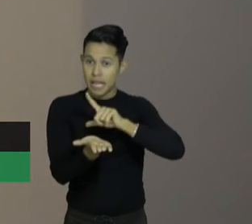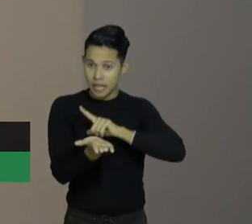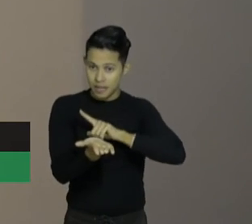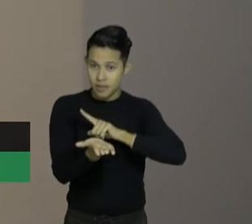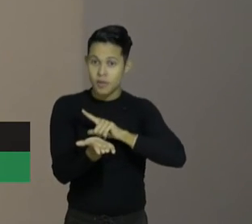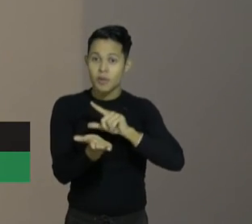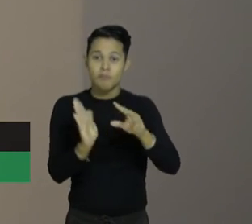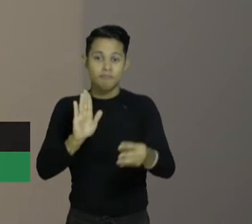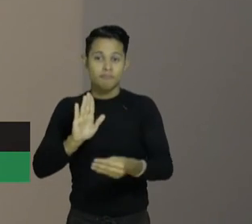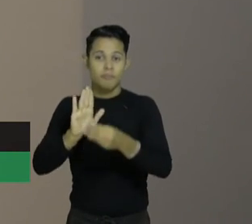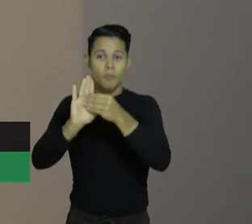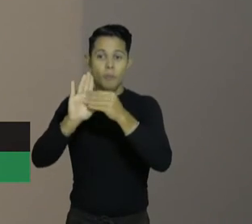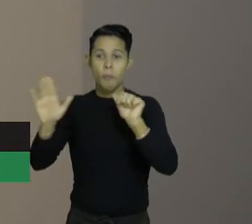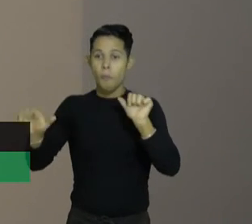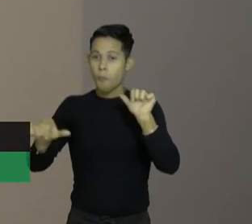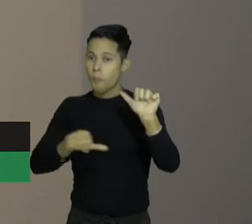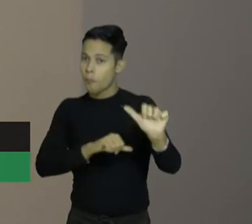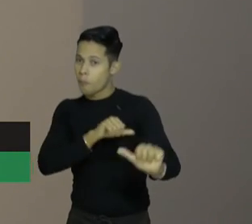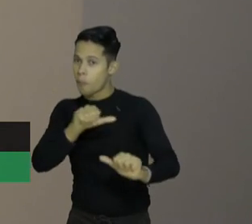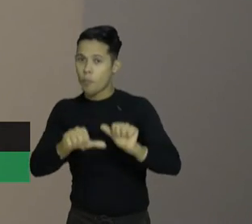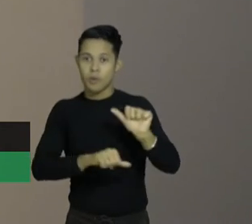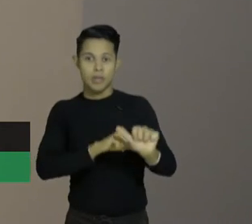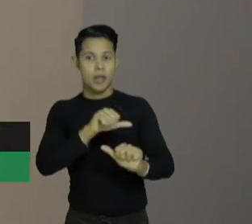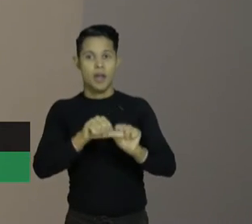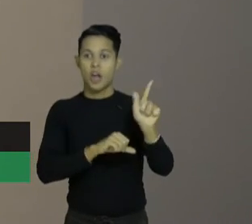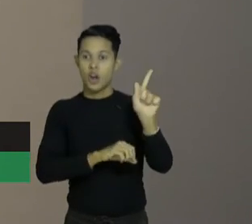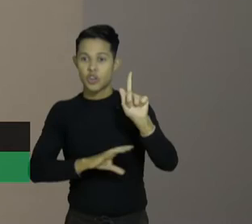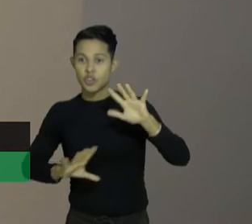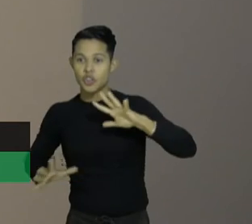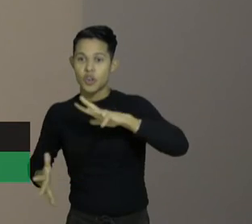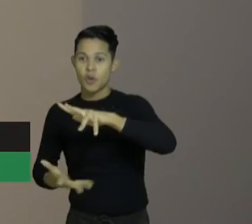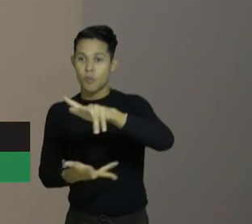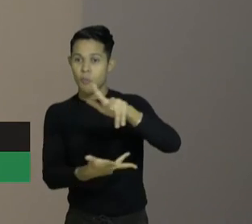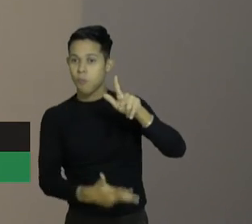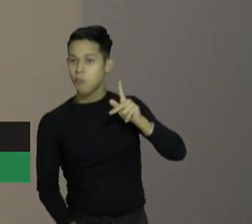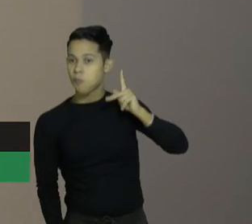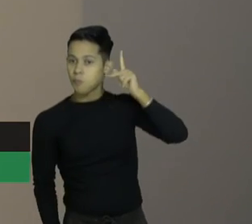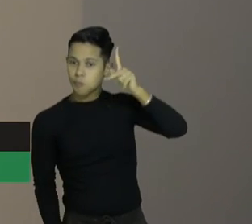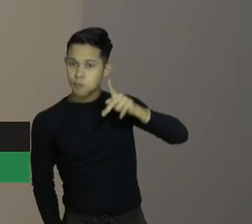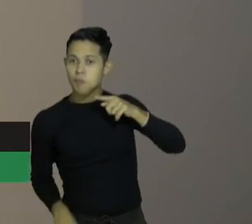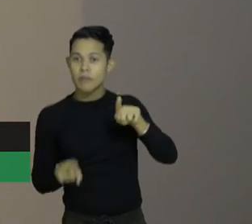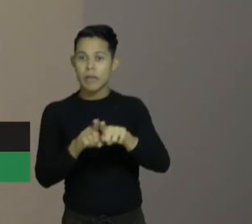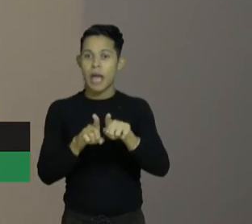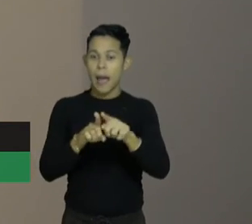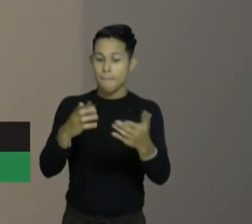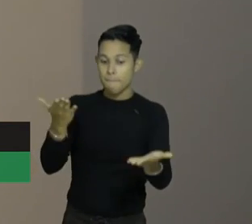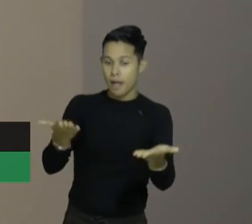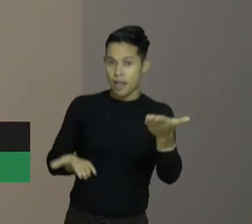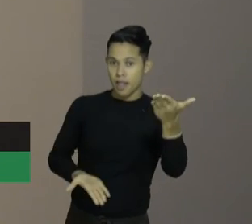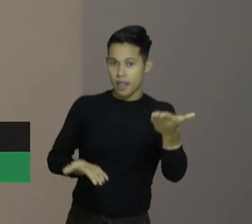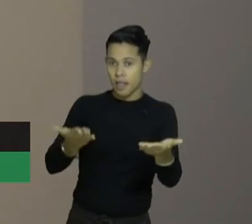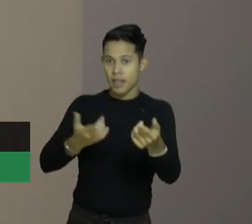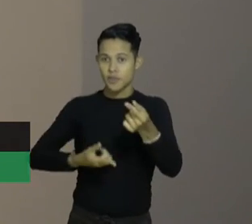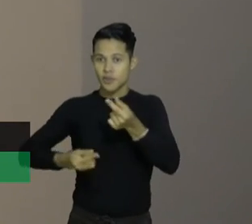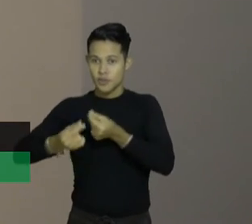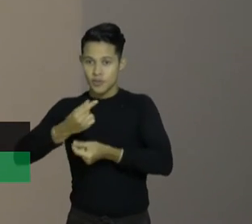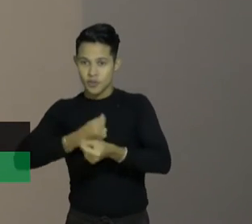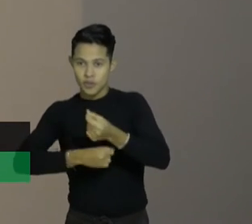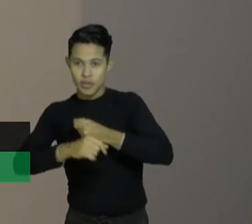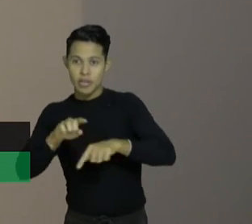reconfigurar o cenário geopolítico de alterar a balança comercial e acima de tudo impactar os